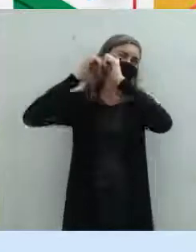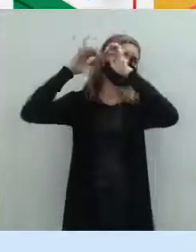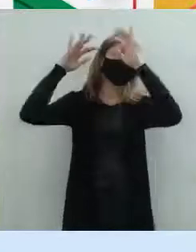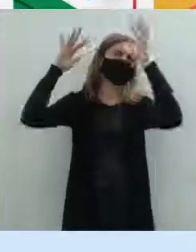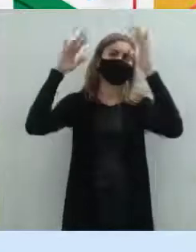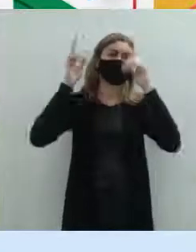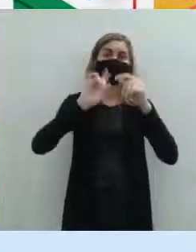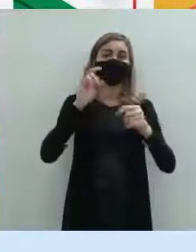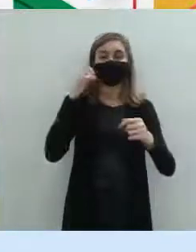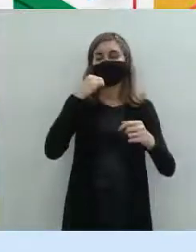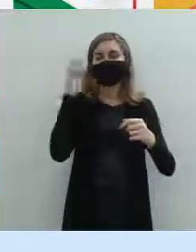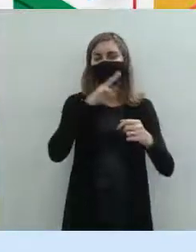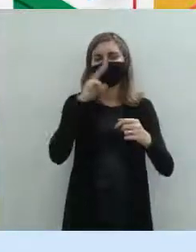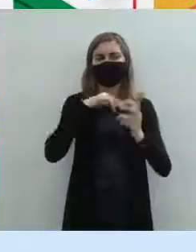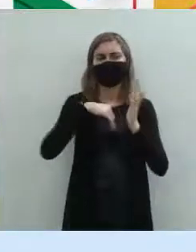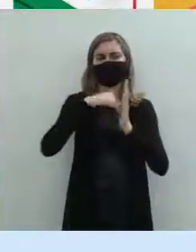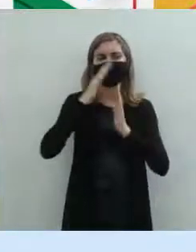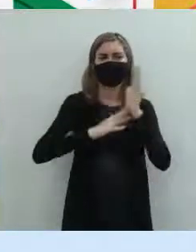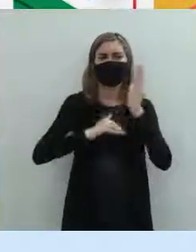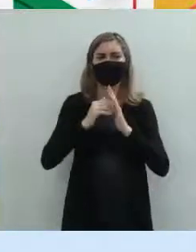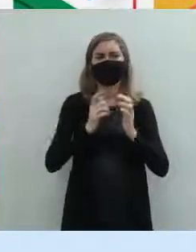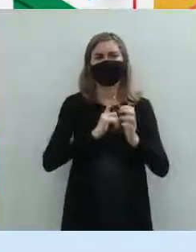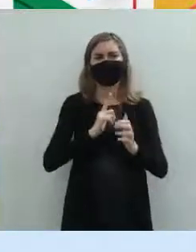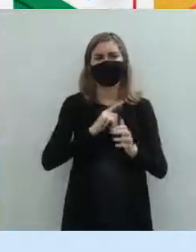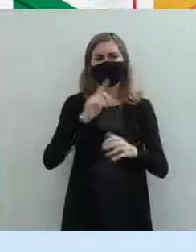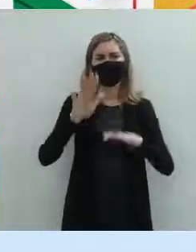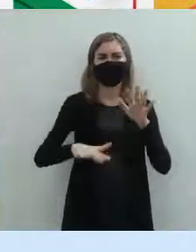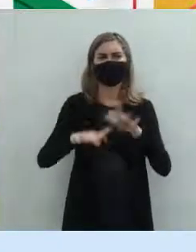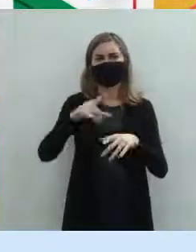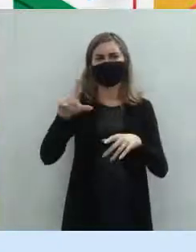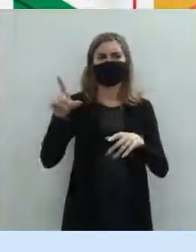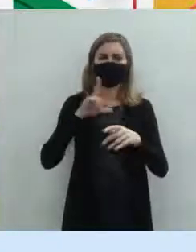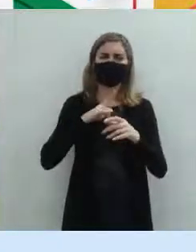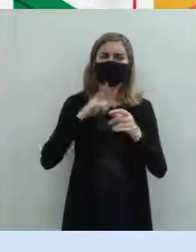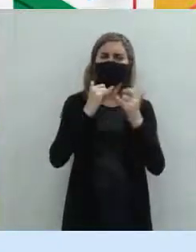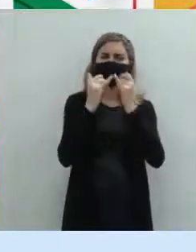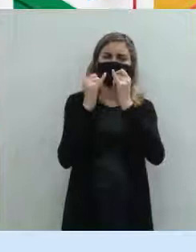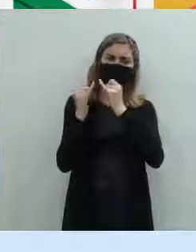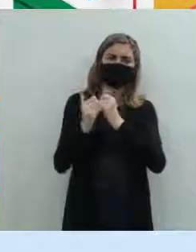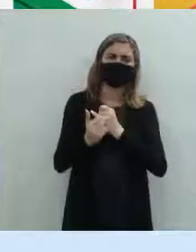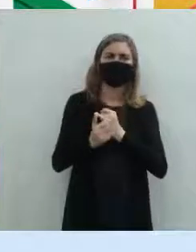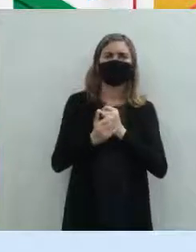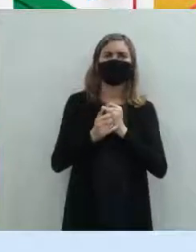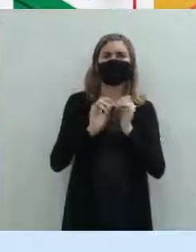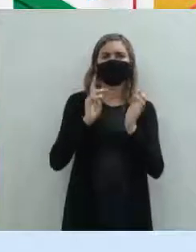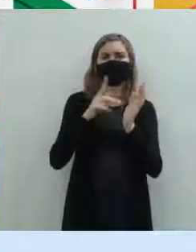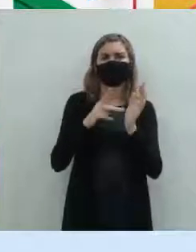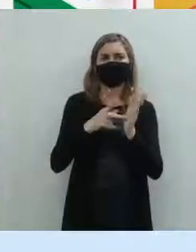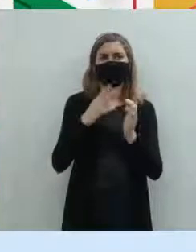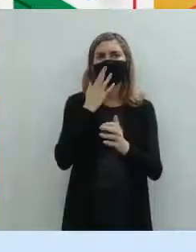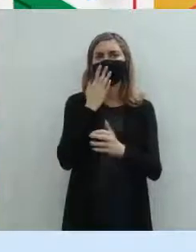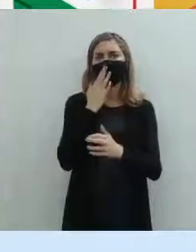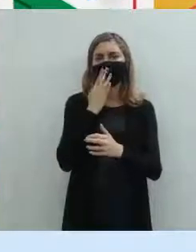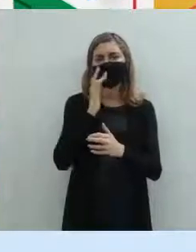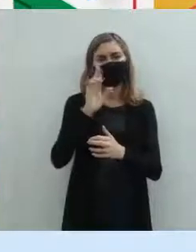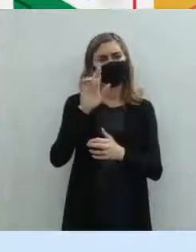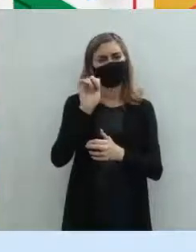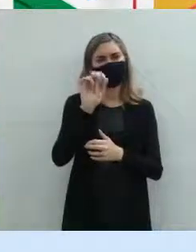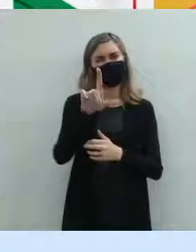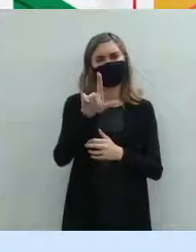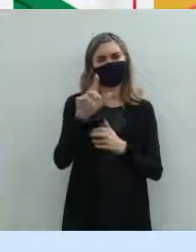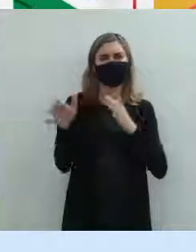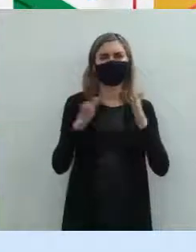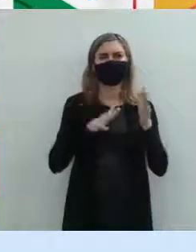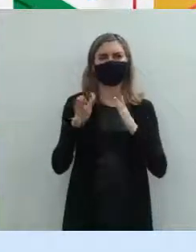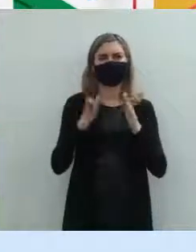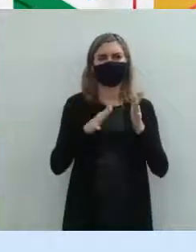E tinham que ser rápidos, para que houvesse a possibilidade de ter a realidade, né, da cor, a cor real, naquele